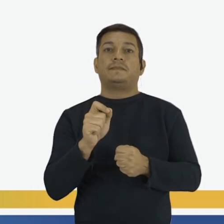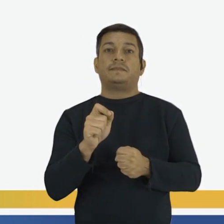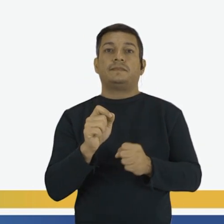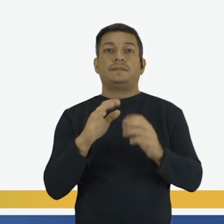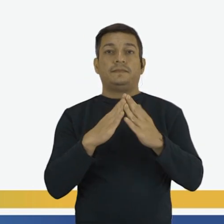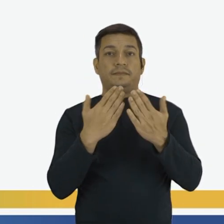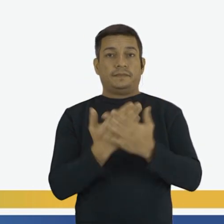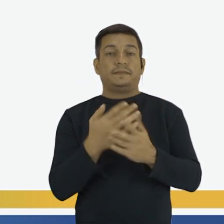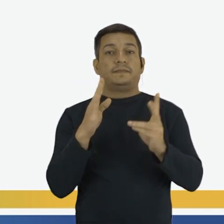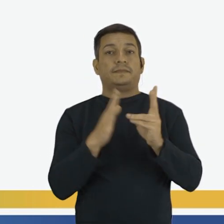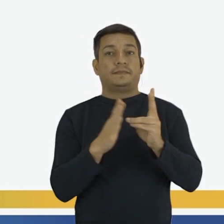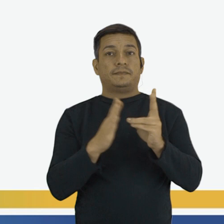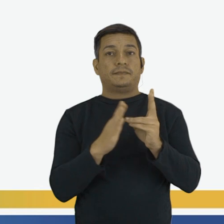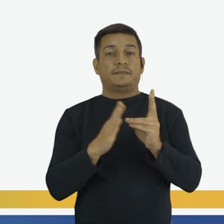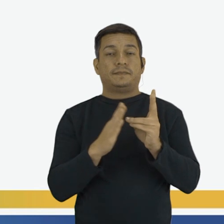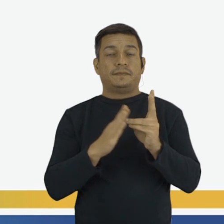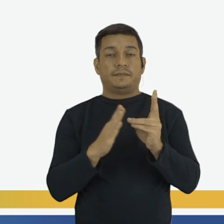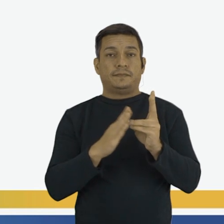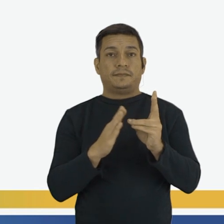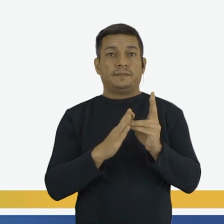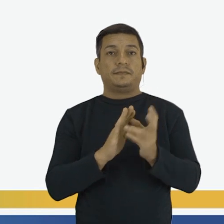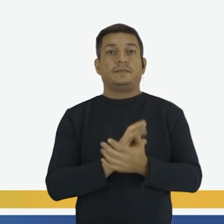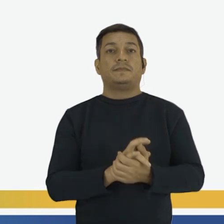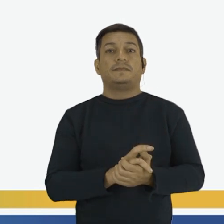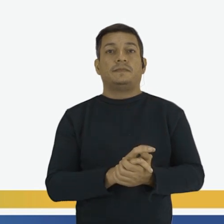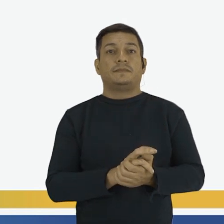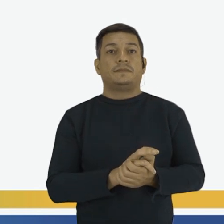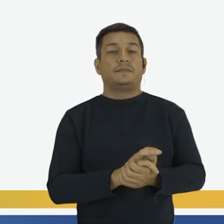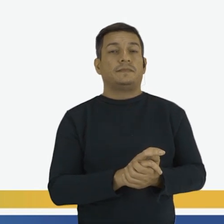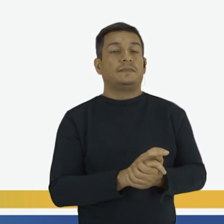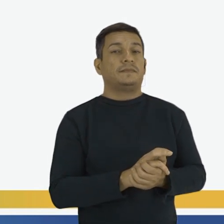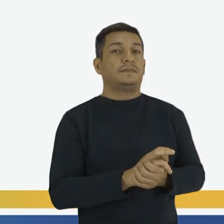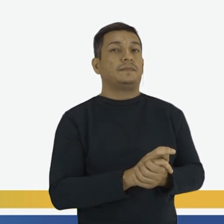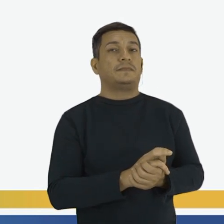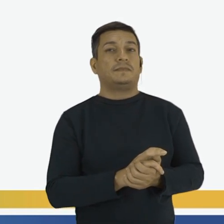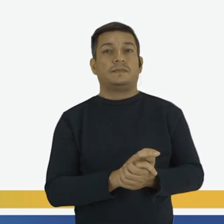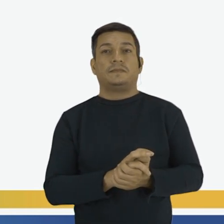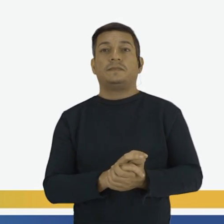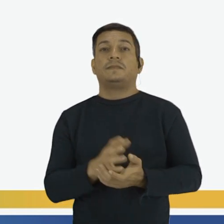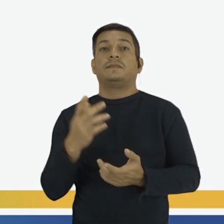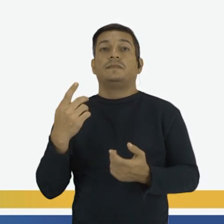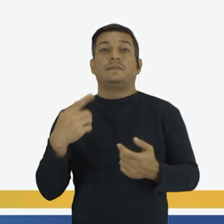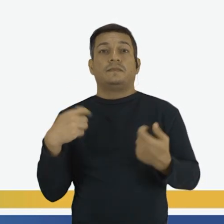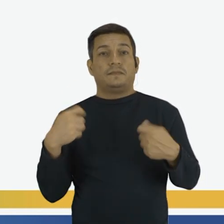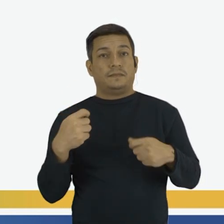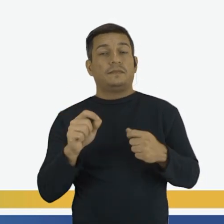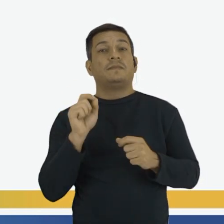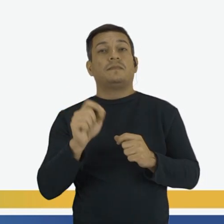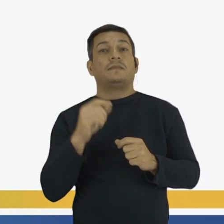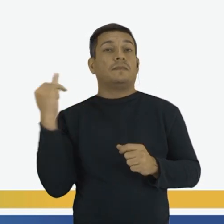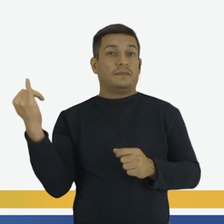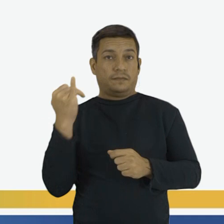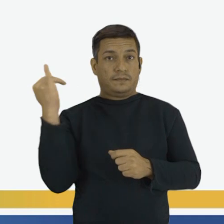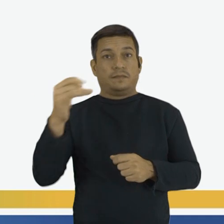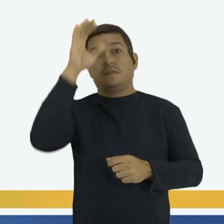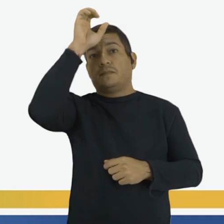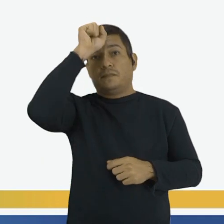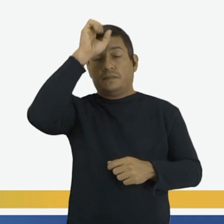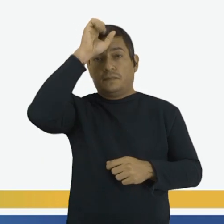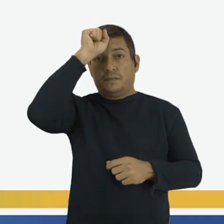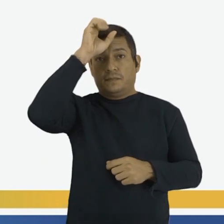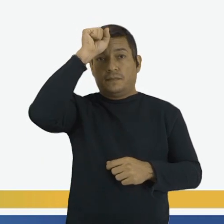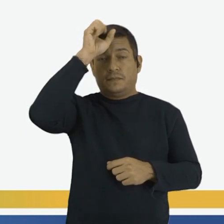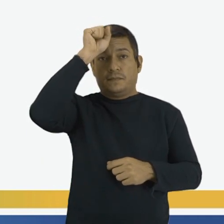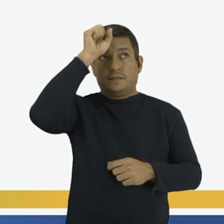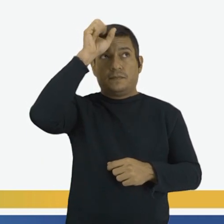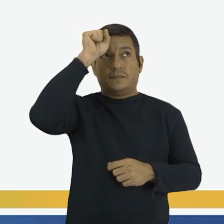vem reforçar, né, a contribuição da tradição oral, vem reforçar nas escolas indígenas a necessidade, falei